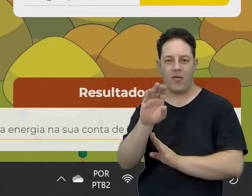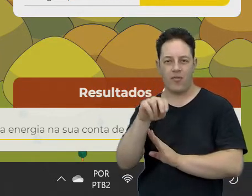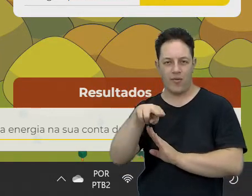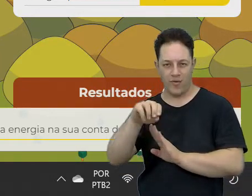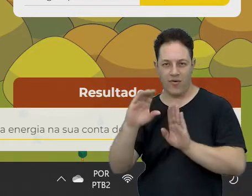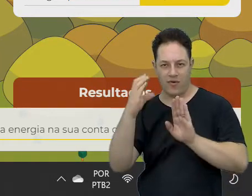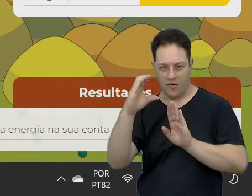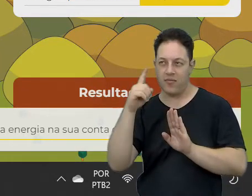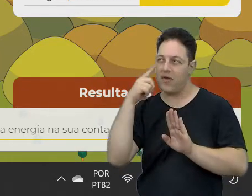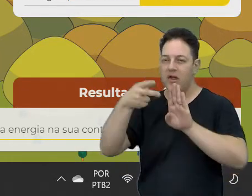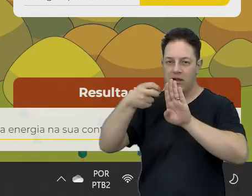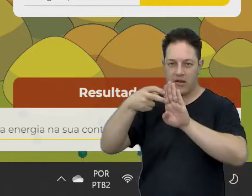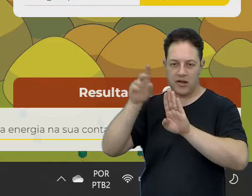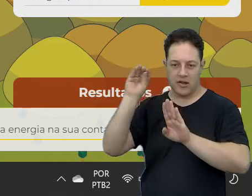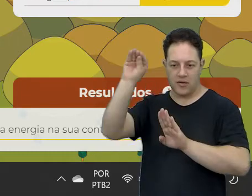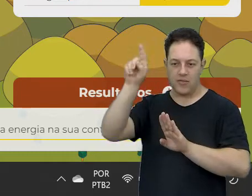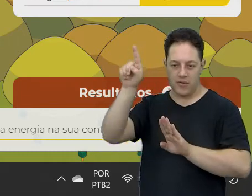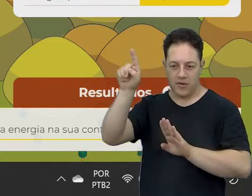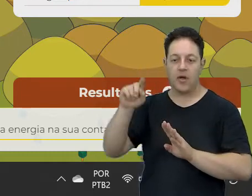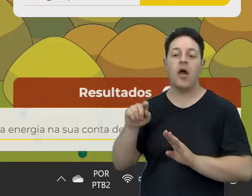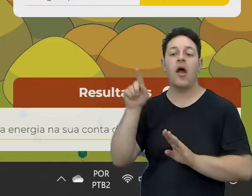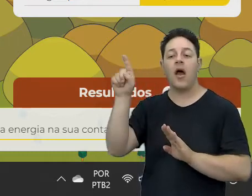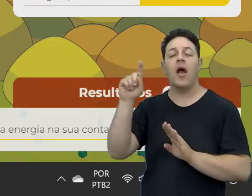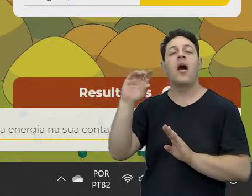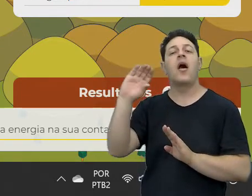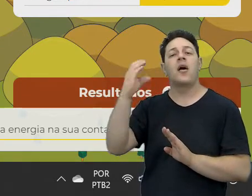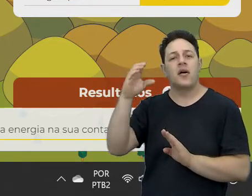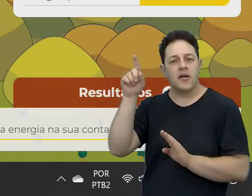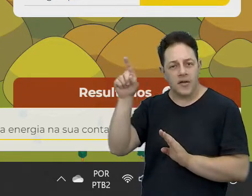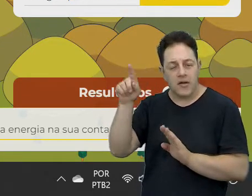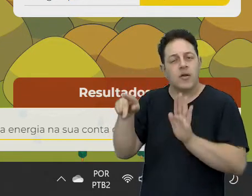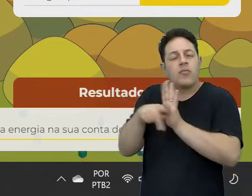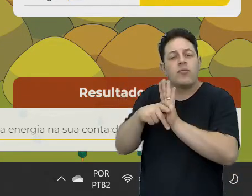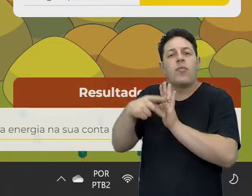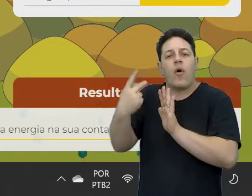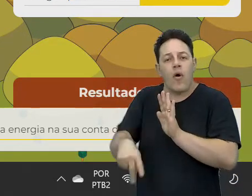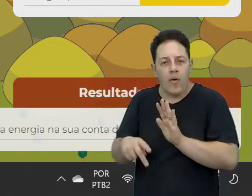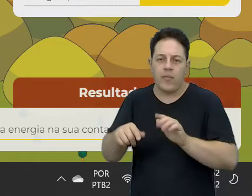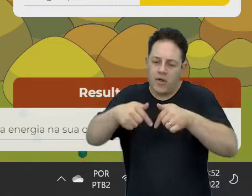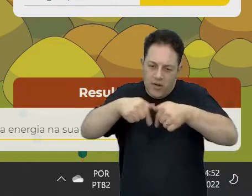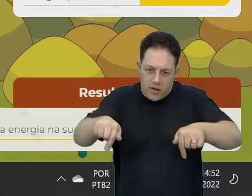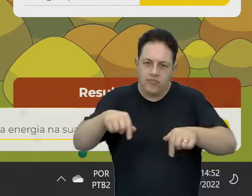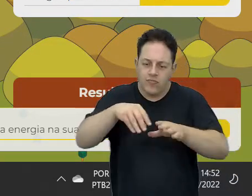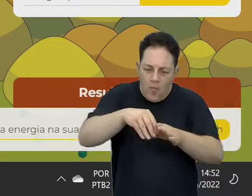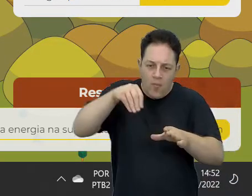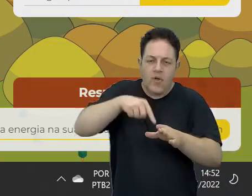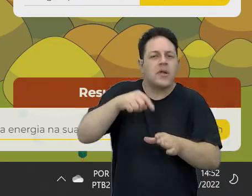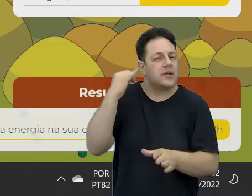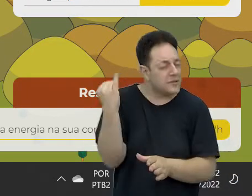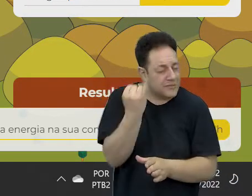carbono, né? Isso. Tá. E o carbono é um elemento químico importante.